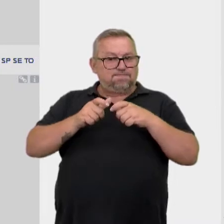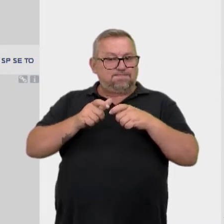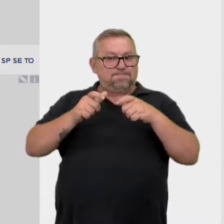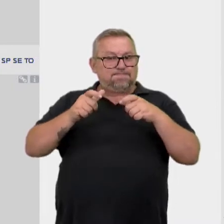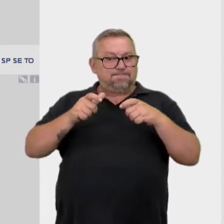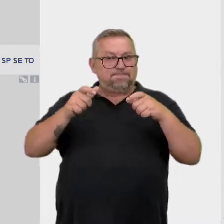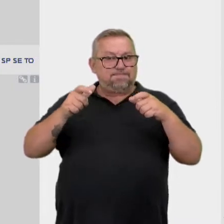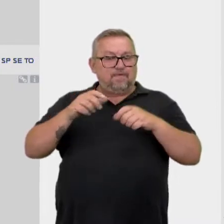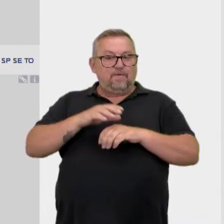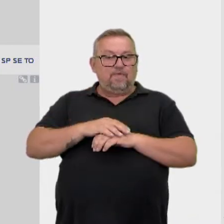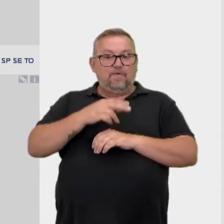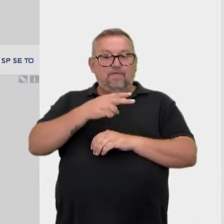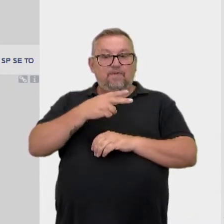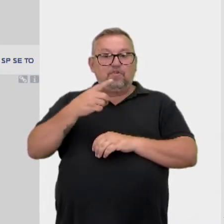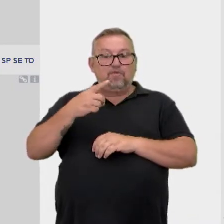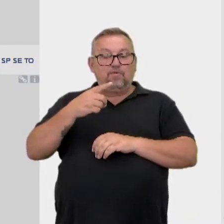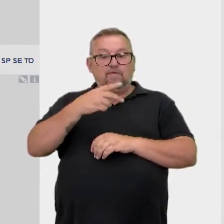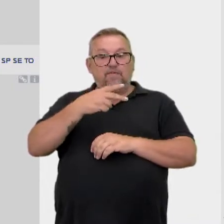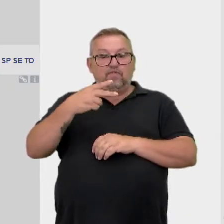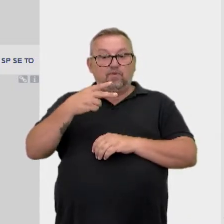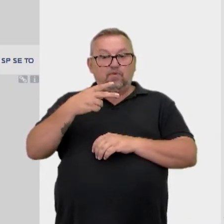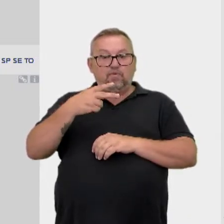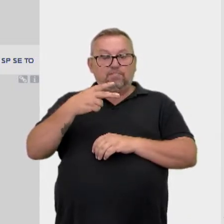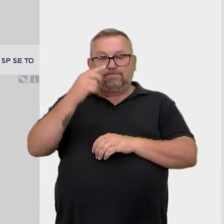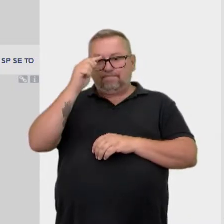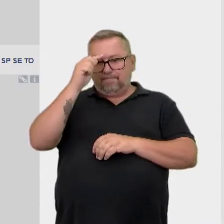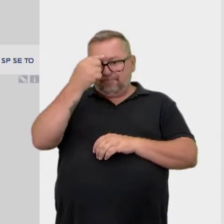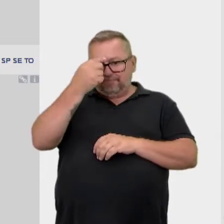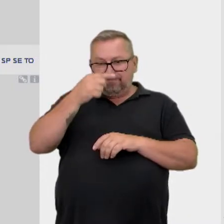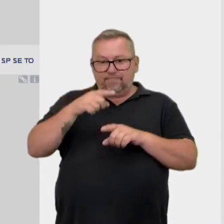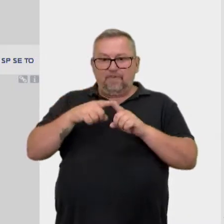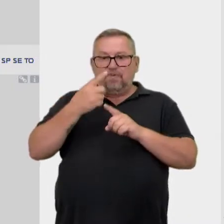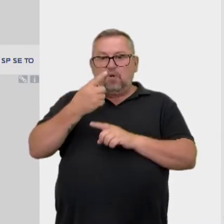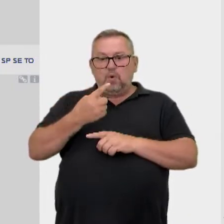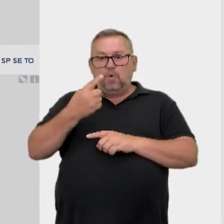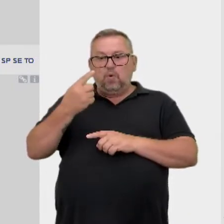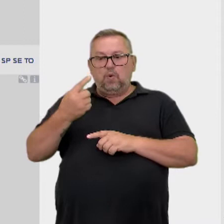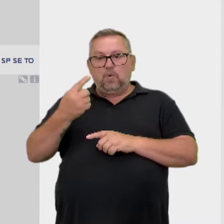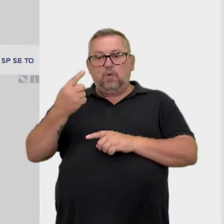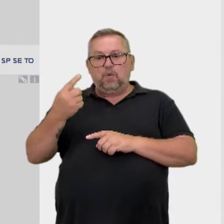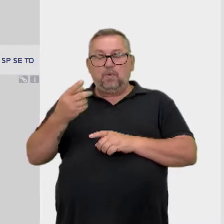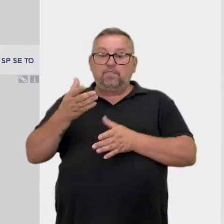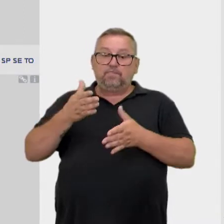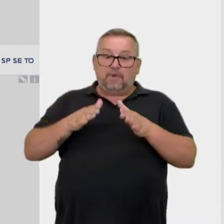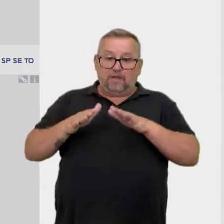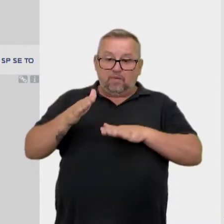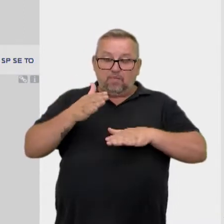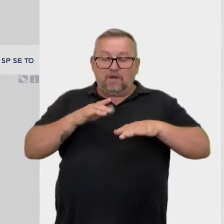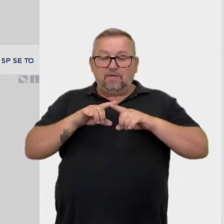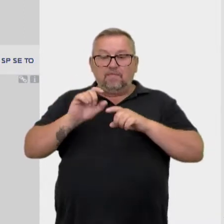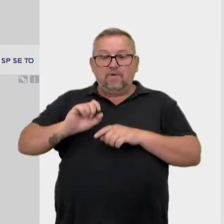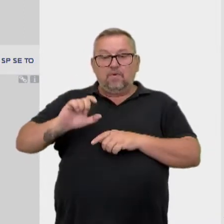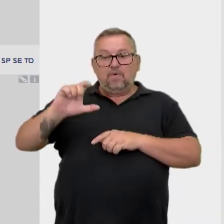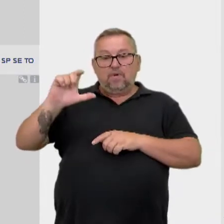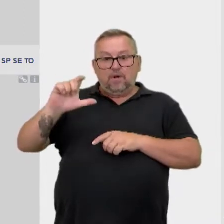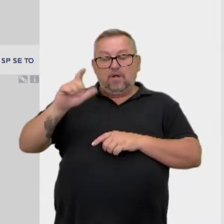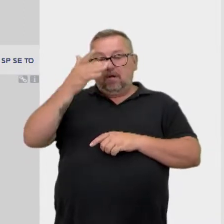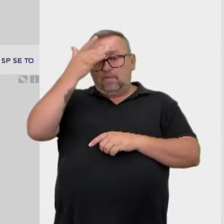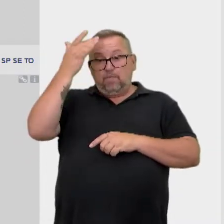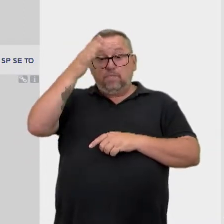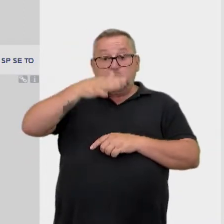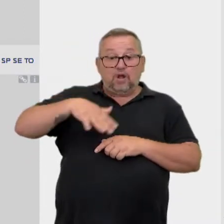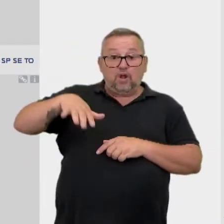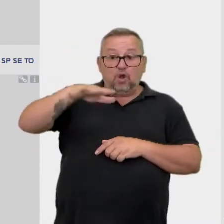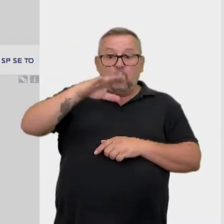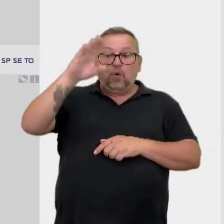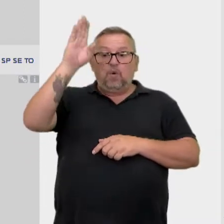de 21 a 21 segundos. E aí vai aumentando de 1 em 1. Isso é a projeção do aumento da população brasileira, que